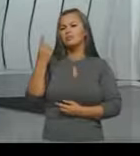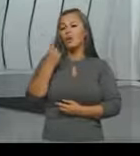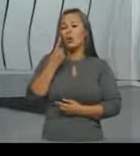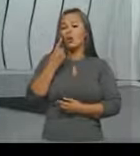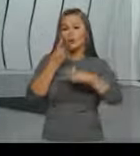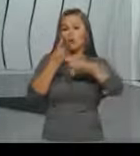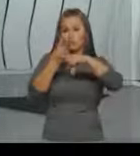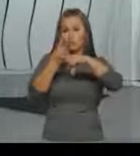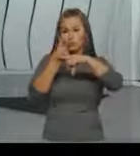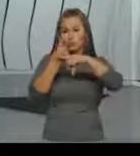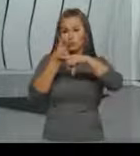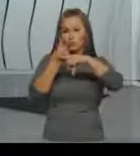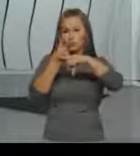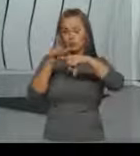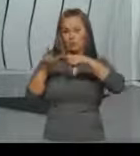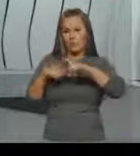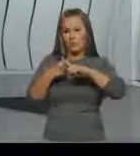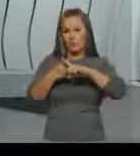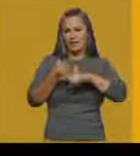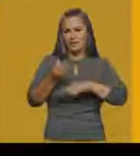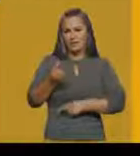6, 7.